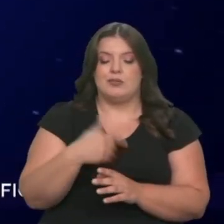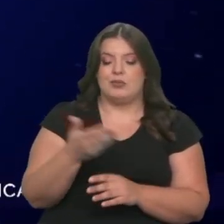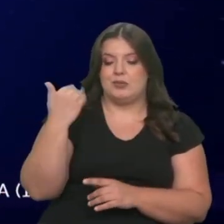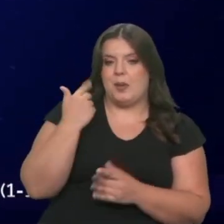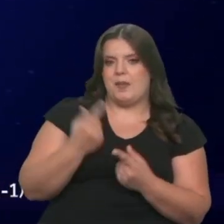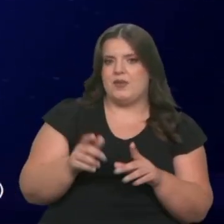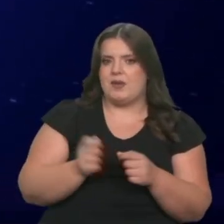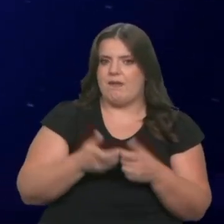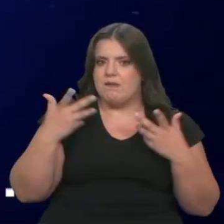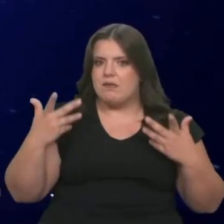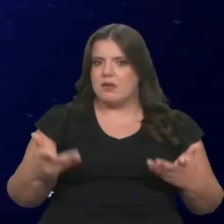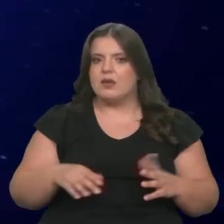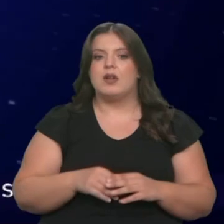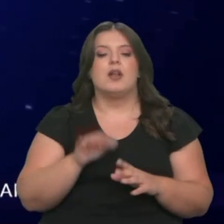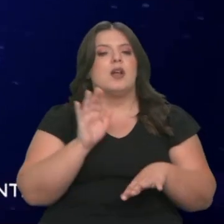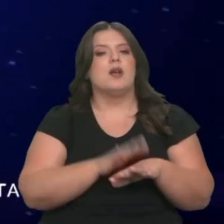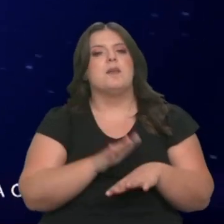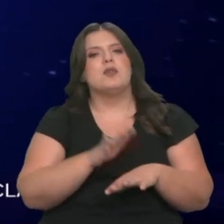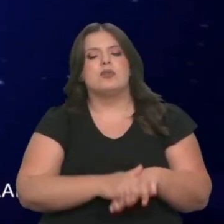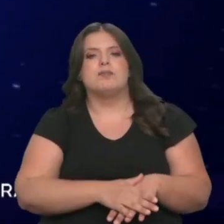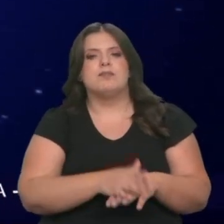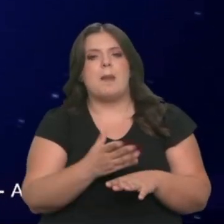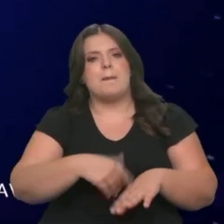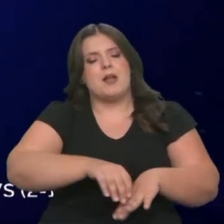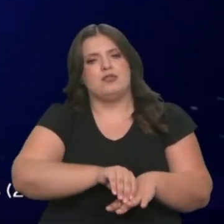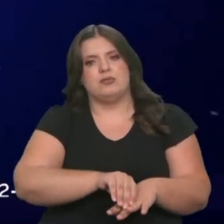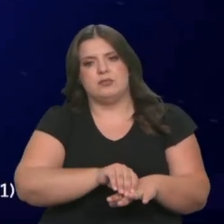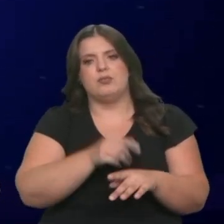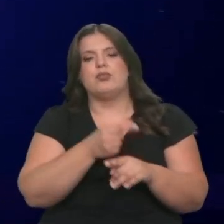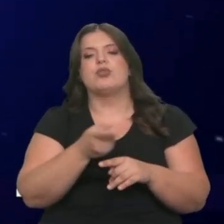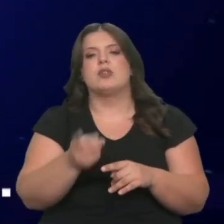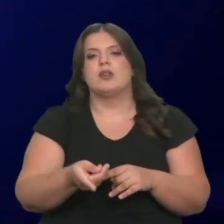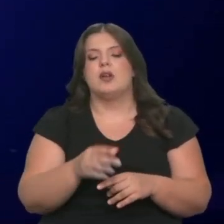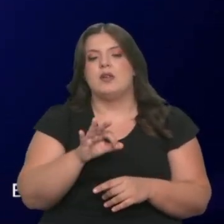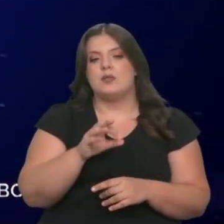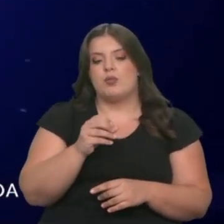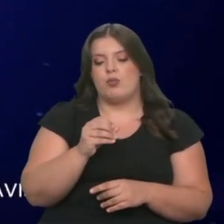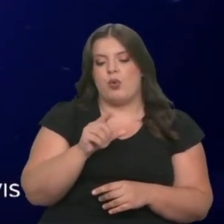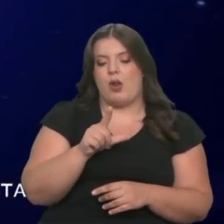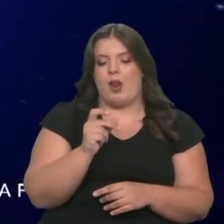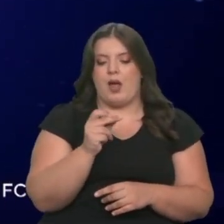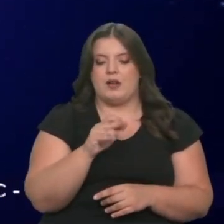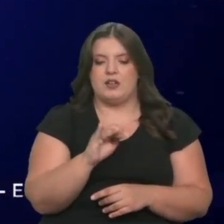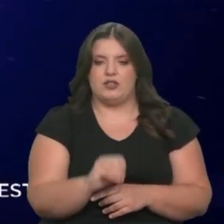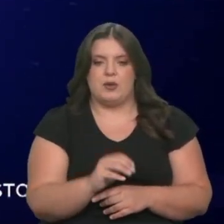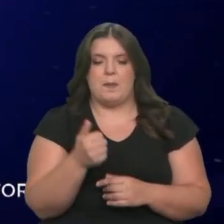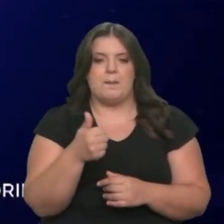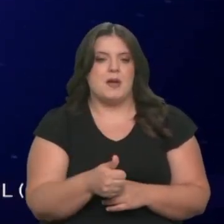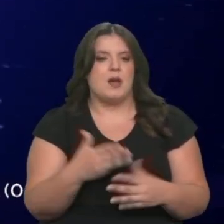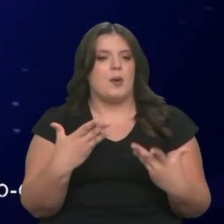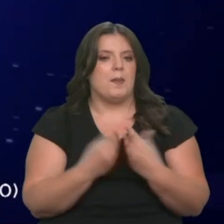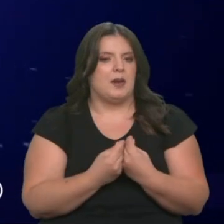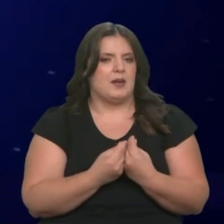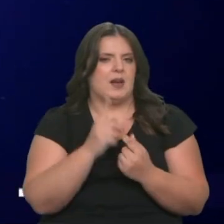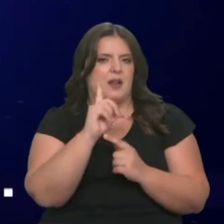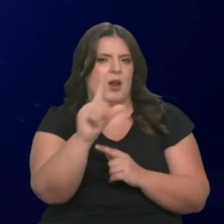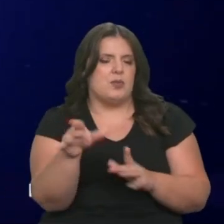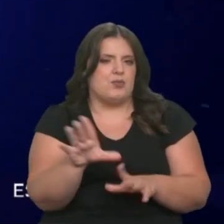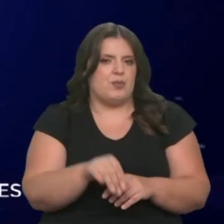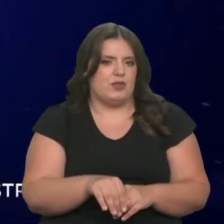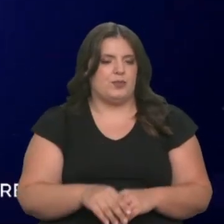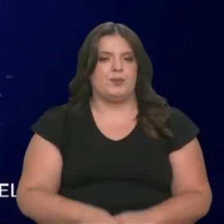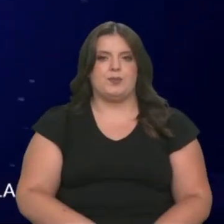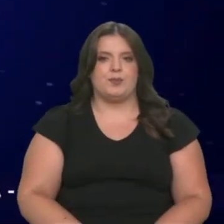grande. Mas que o mistério ainda se adensa mais, Daniel. Porquê? Vamos a Polaris B, a companheira que está um bocadinho mais distante da